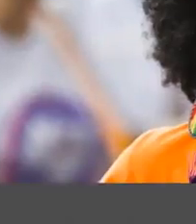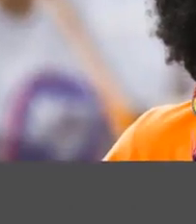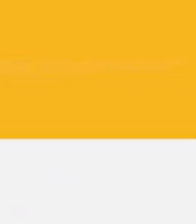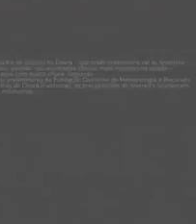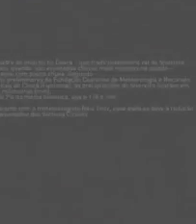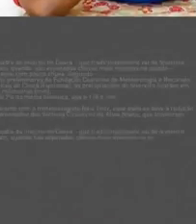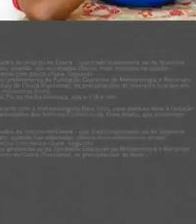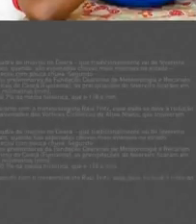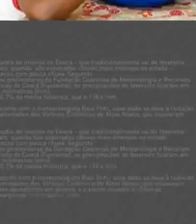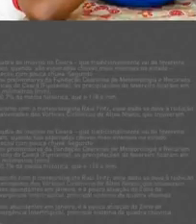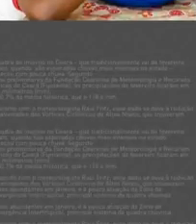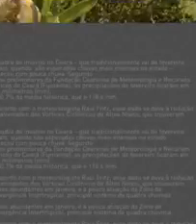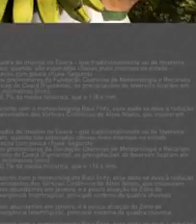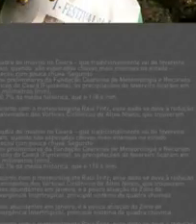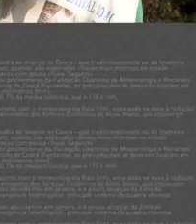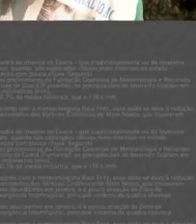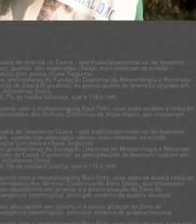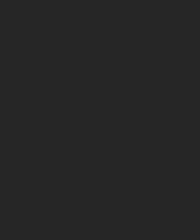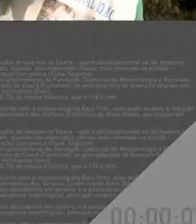sociais